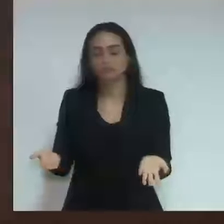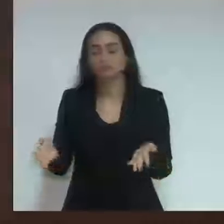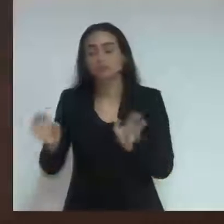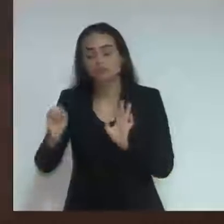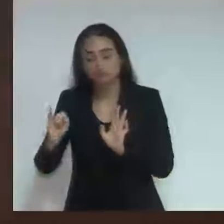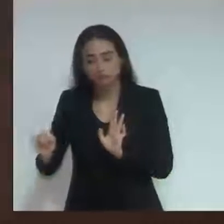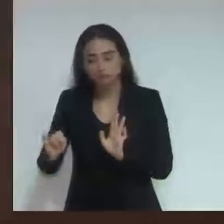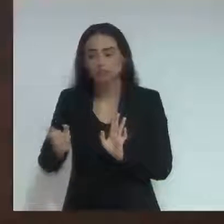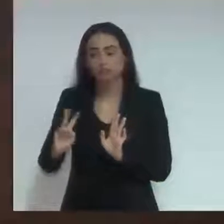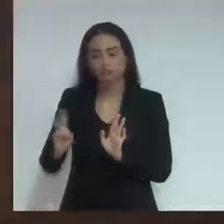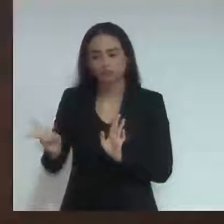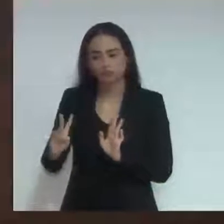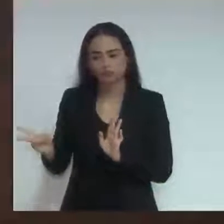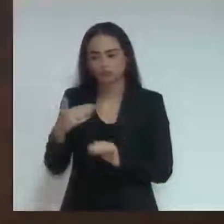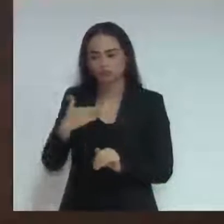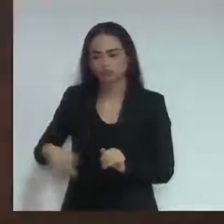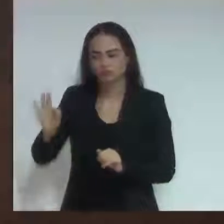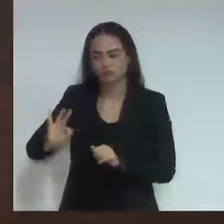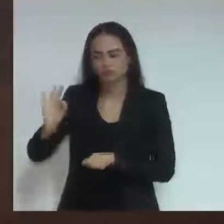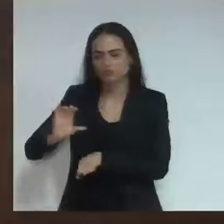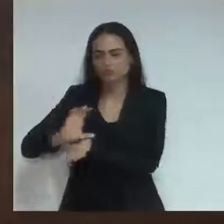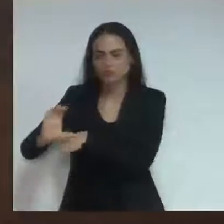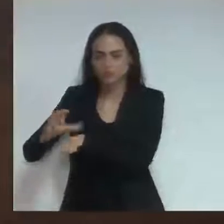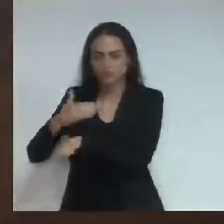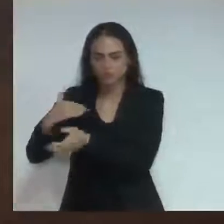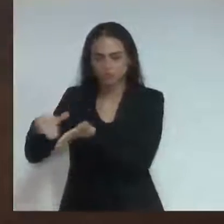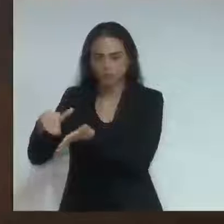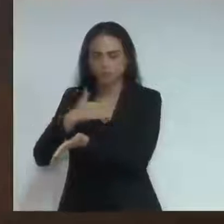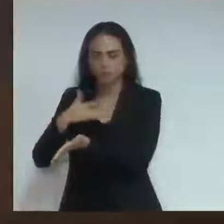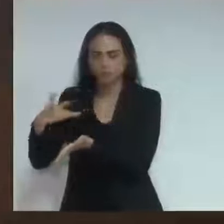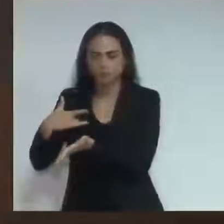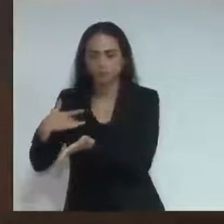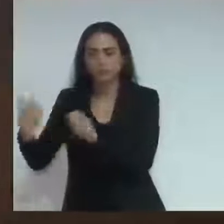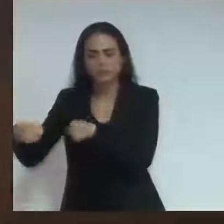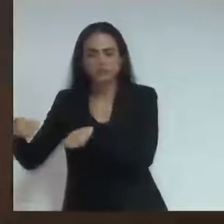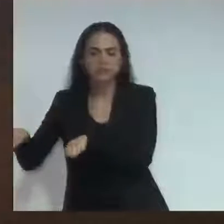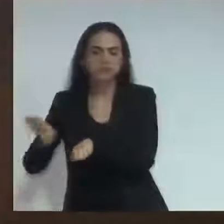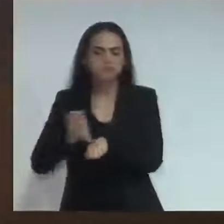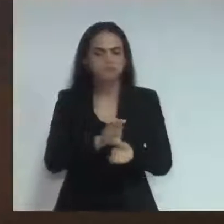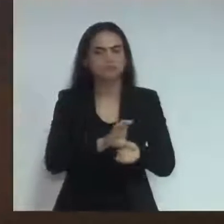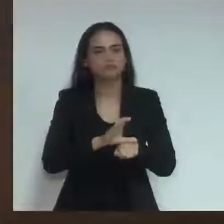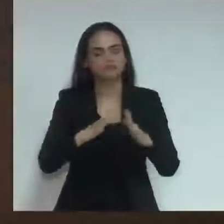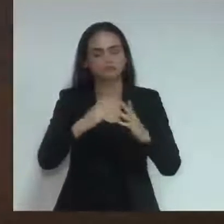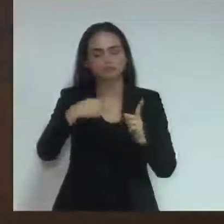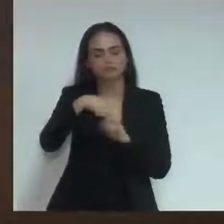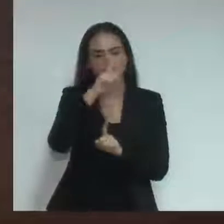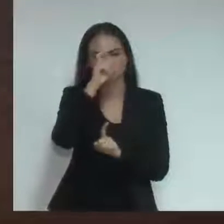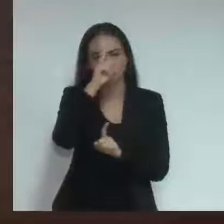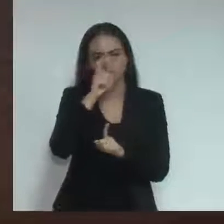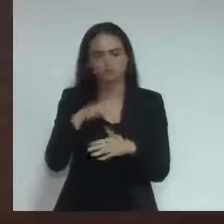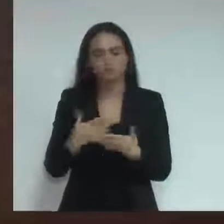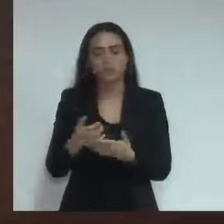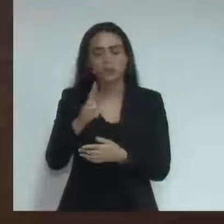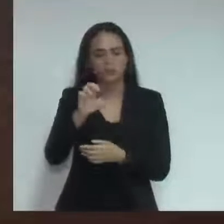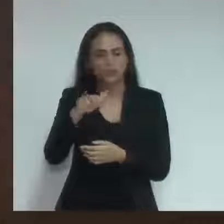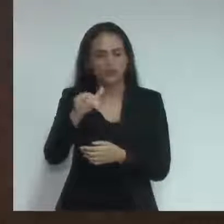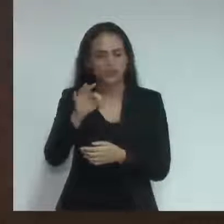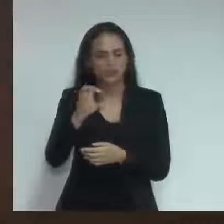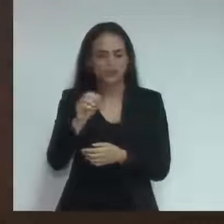esse valor à Santa Casa. E se não está vindo, o Renato está falando que não, cabe